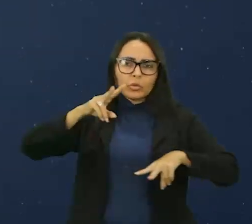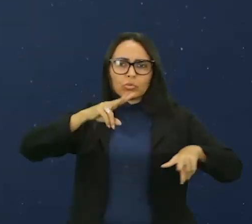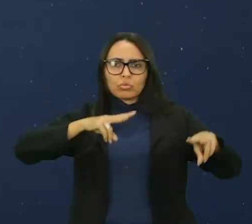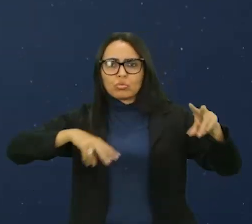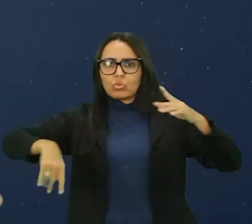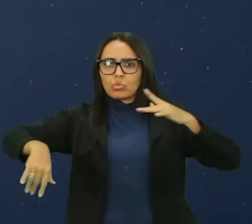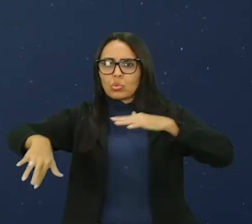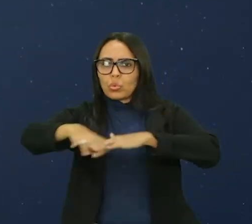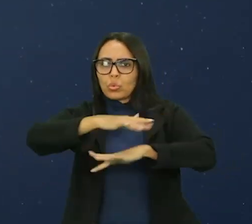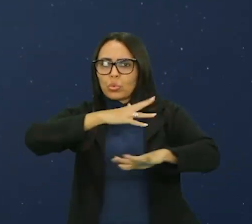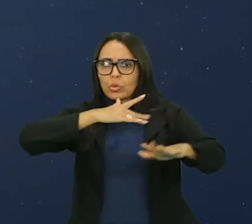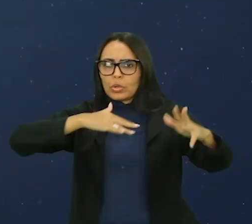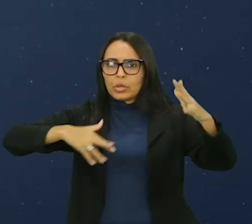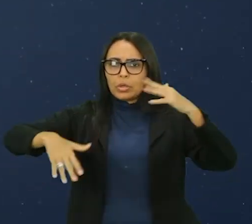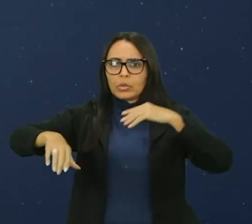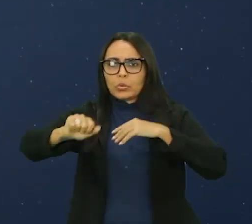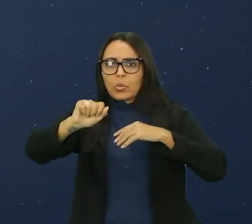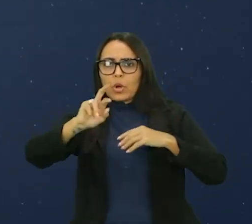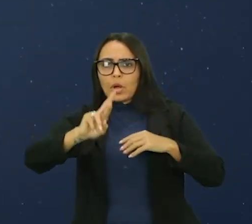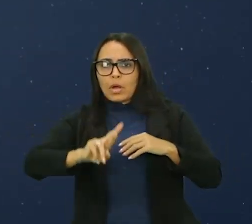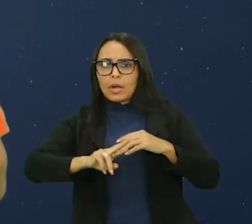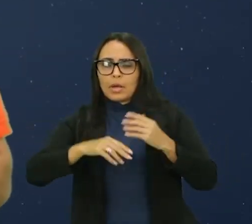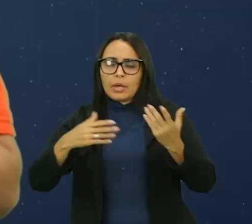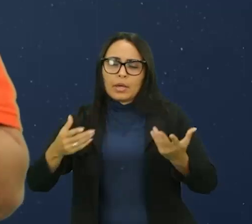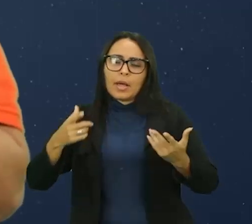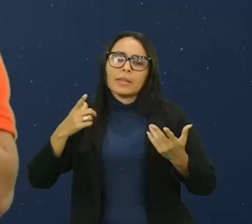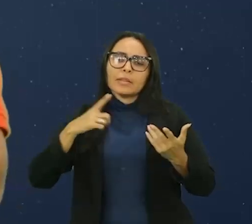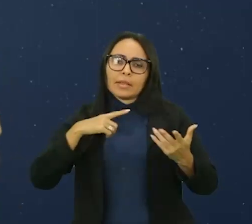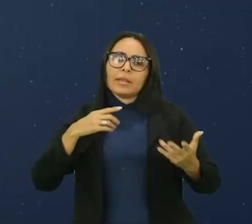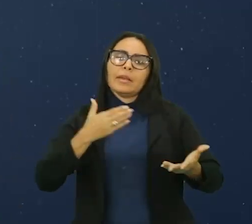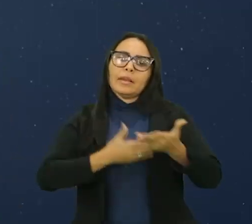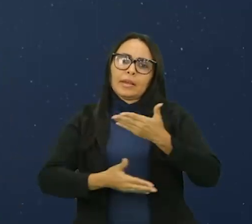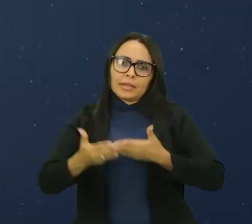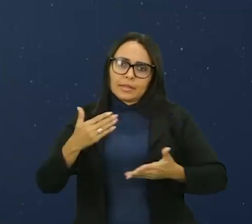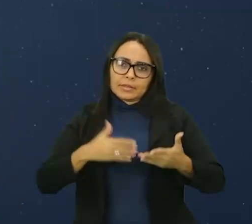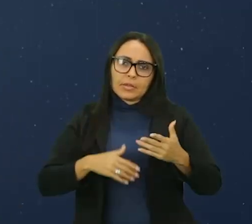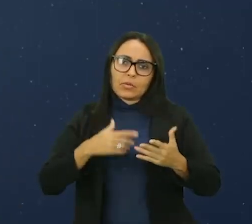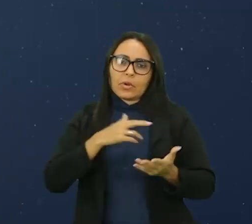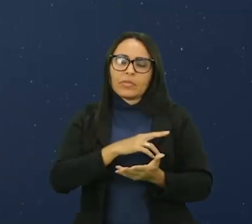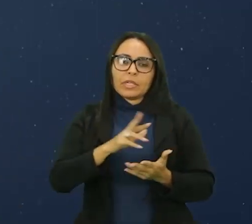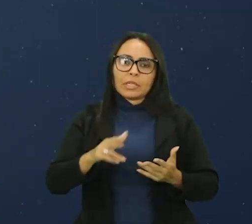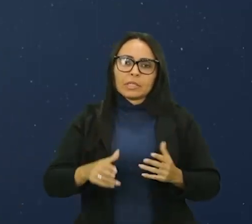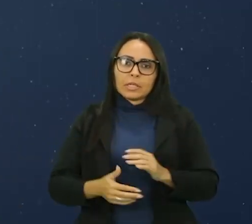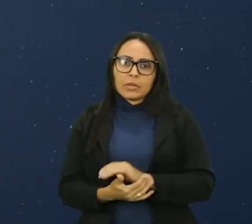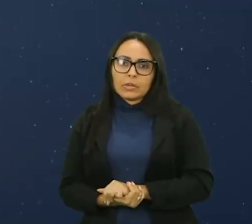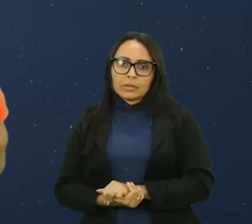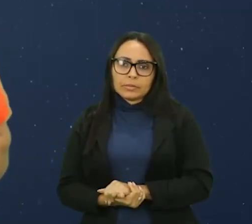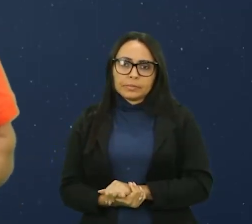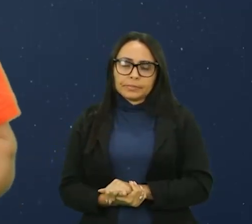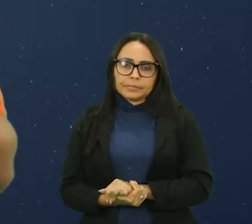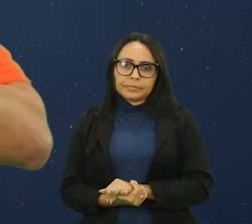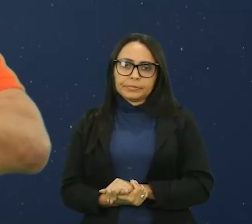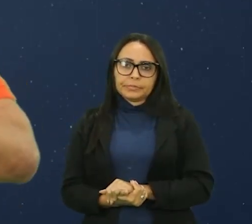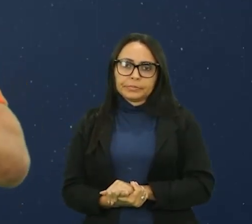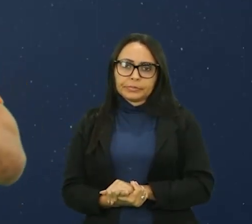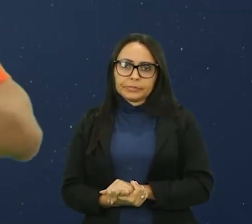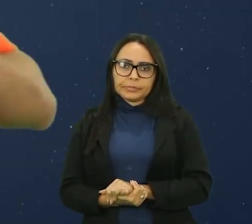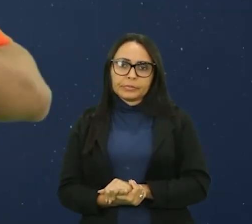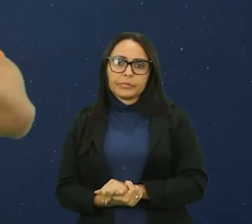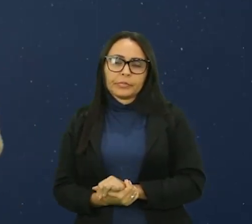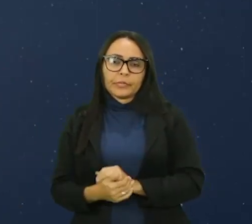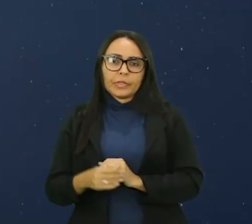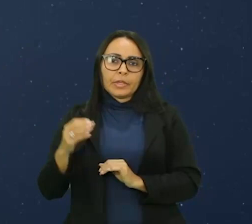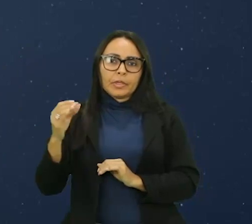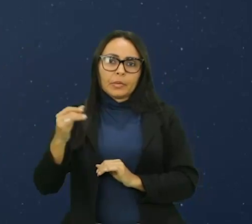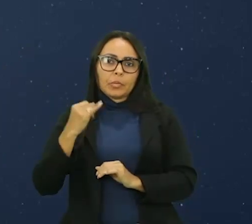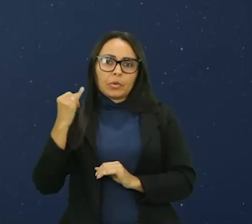das grandes massas de ar. Tudo isso aí tem relação com a variação da pressão atmosférica. Interessante que